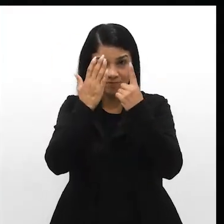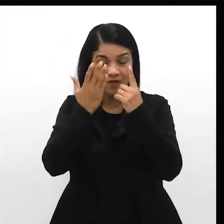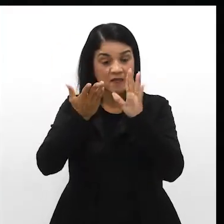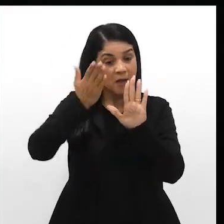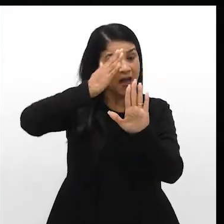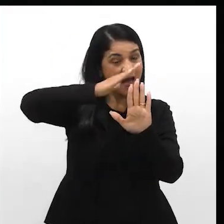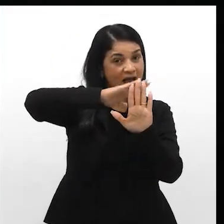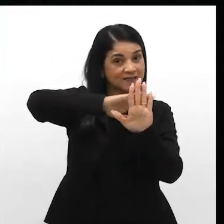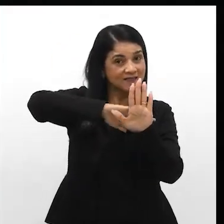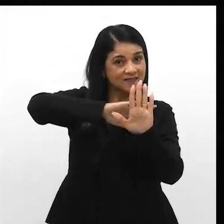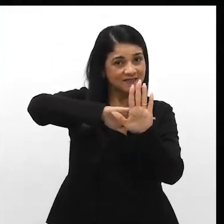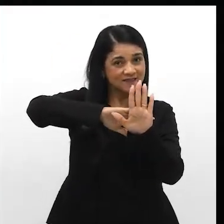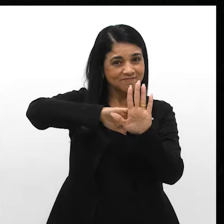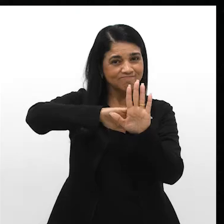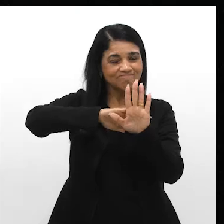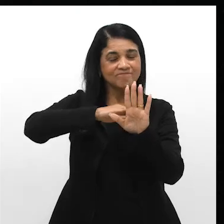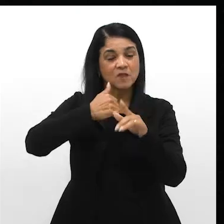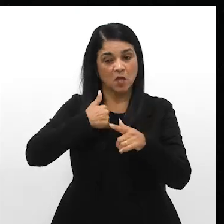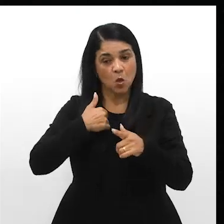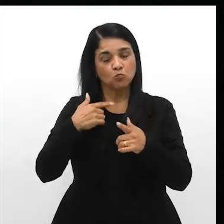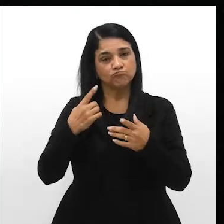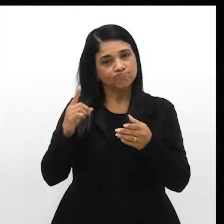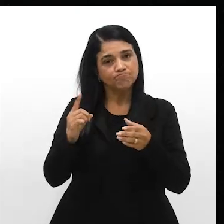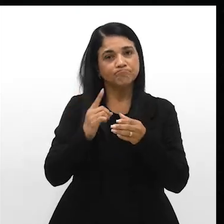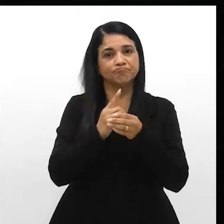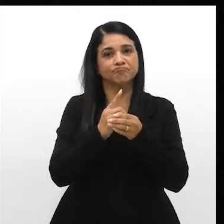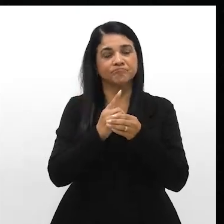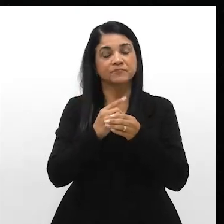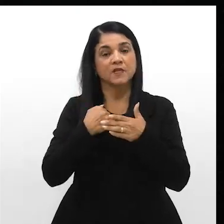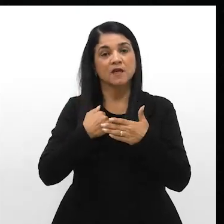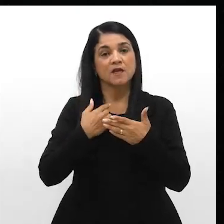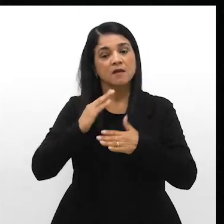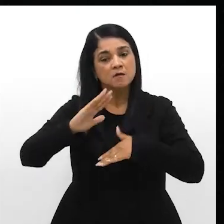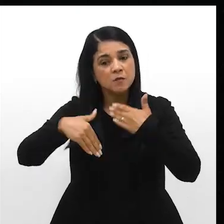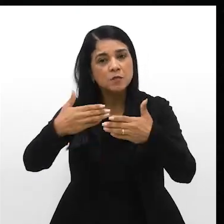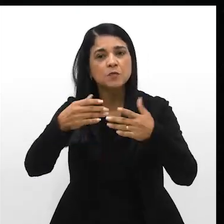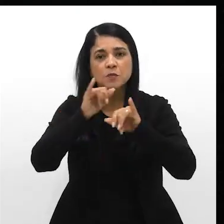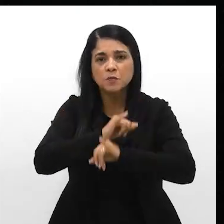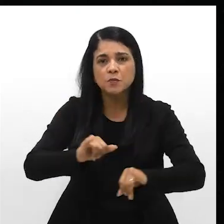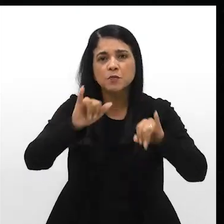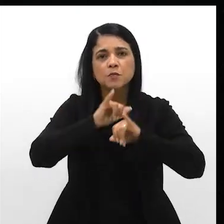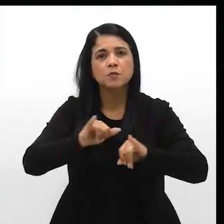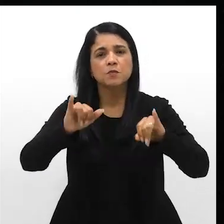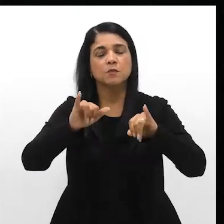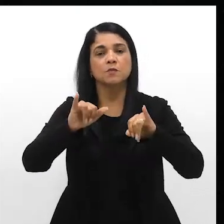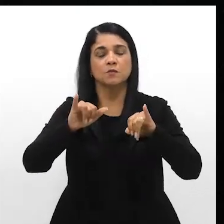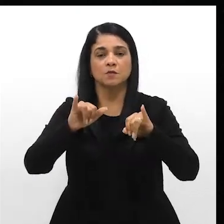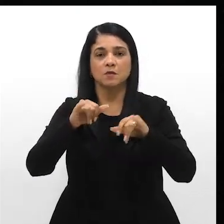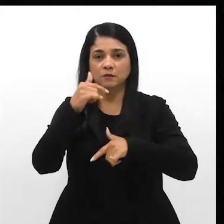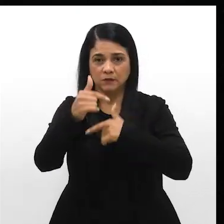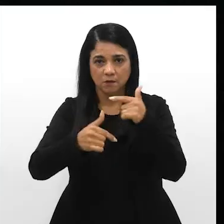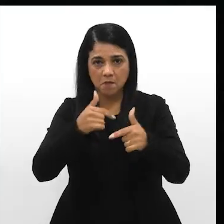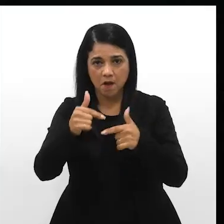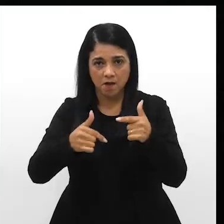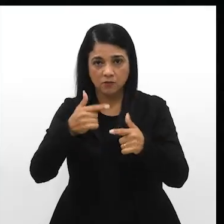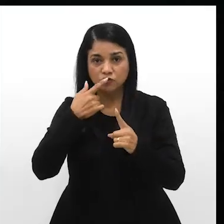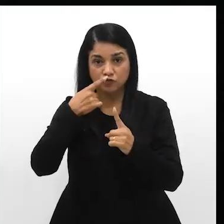ainda mais os bastidores do carnaval, na qual eu faço parte, para frente, né, que divulga esse tipo de